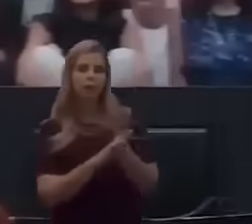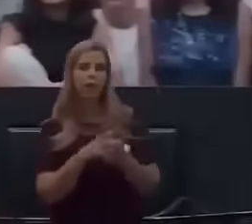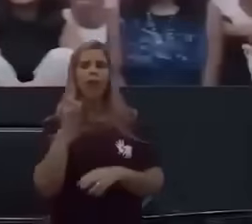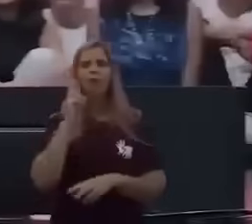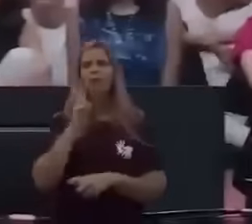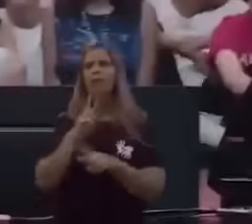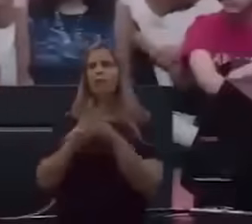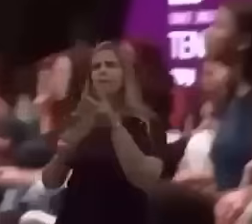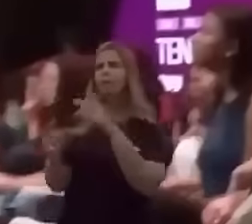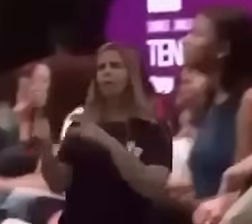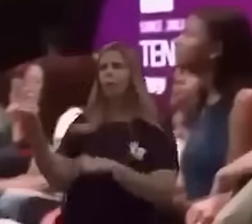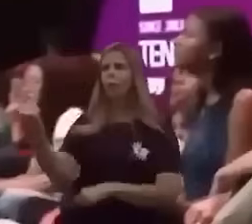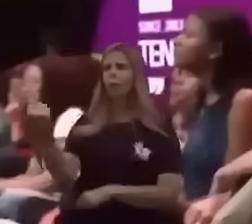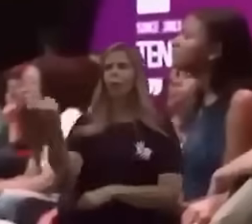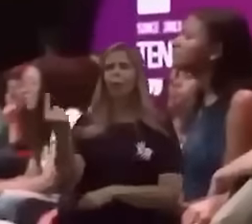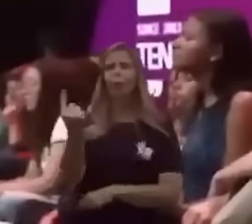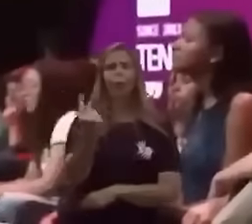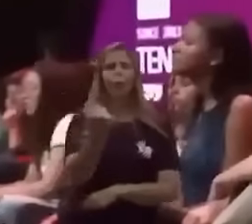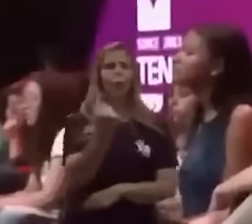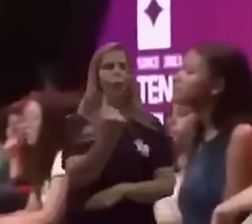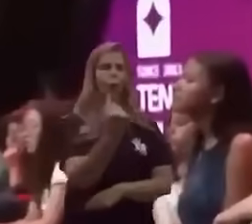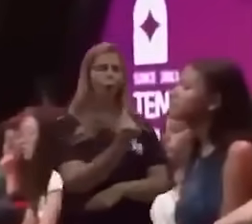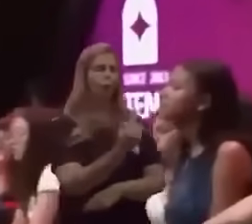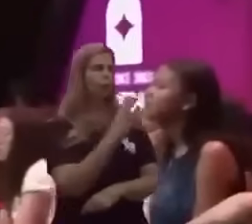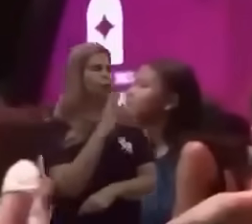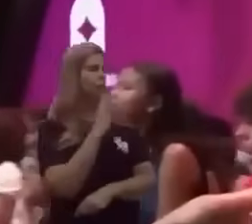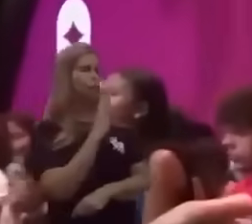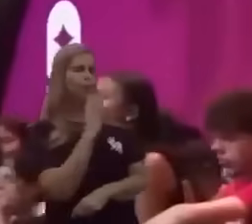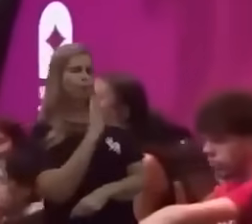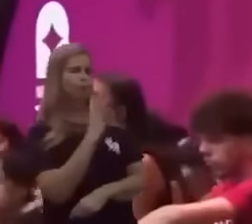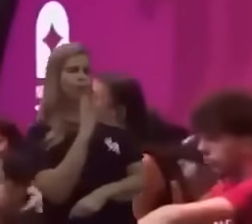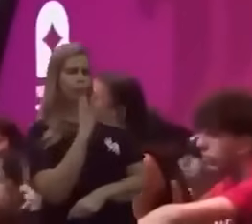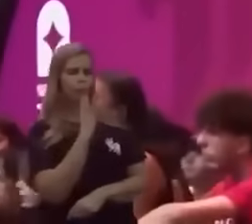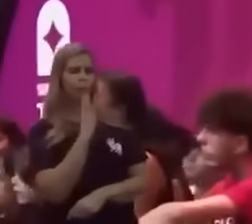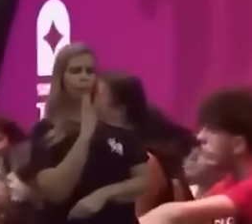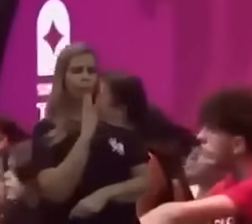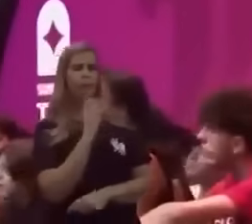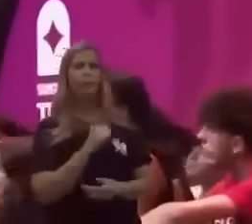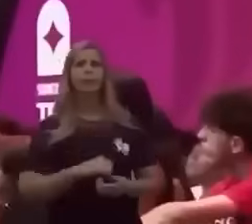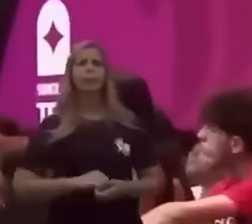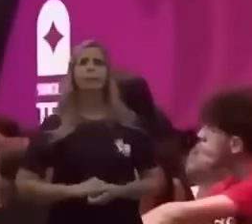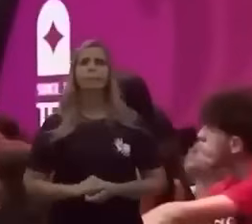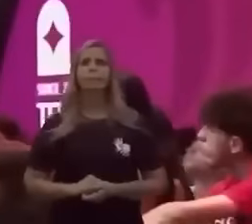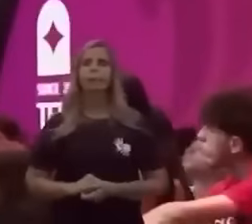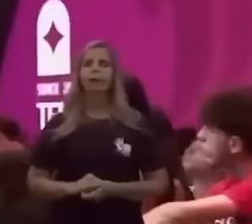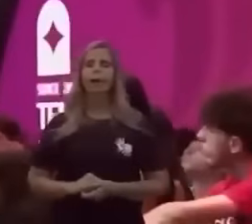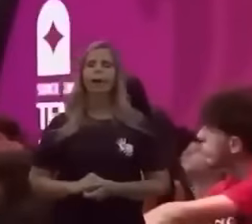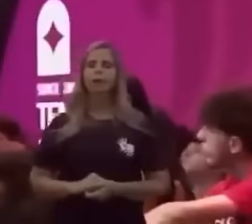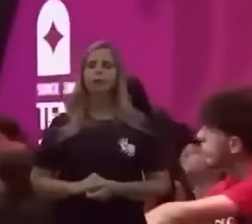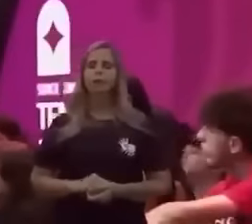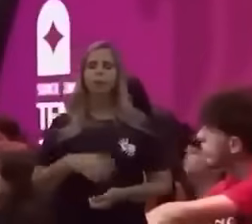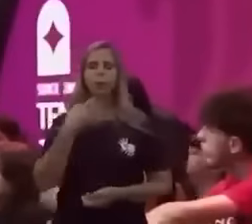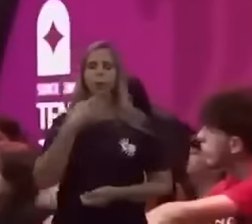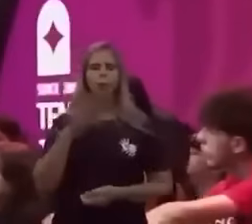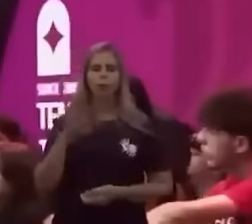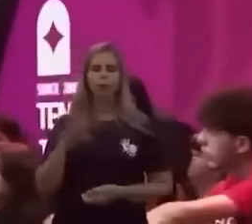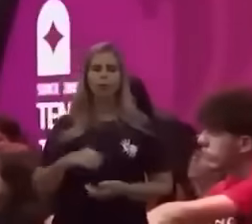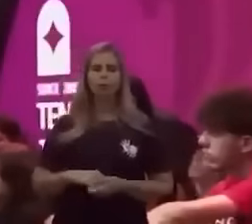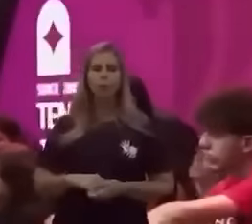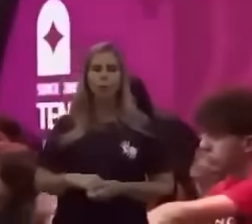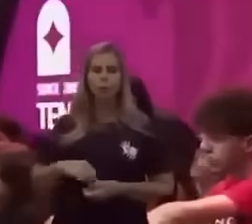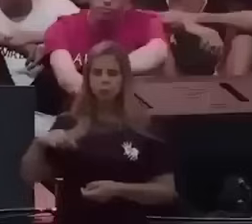praia, ele não sabe quem é, o barco está a 100 metros da praia, e de repente aquele que está aqui na praia, se dirige a eles lá no barco assim: